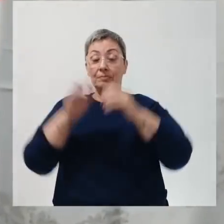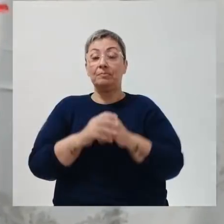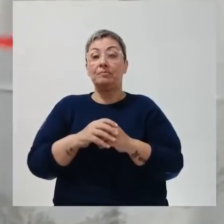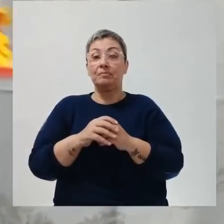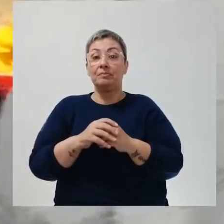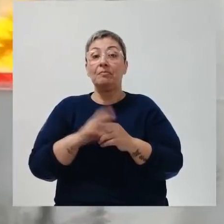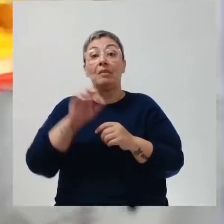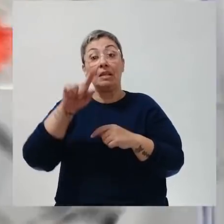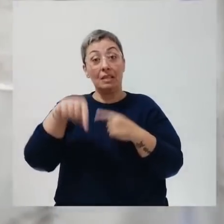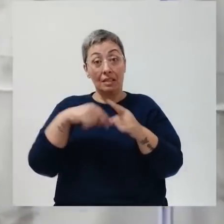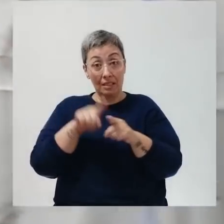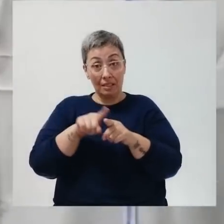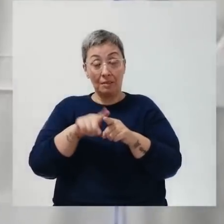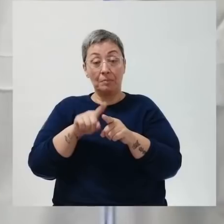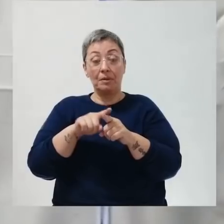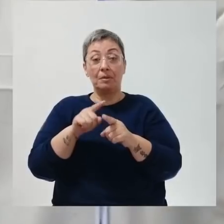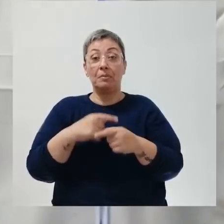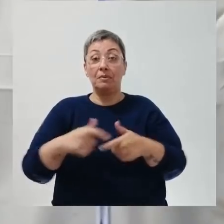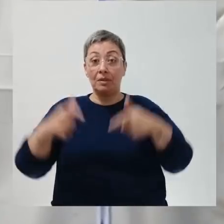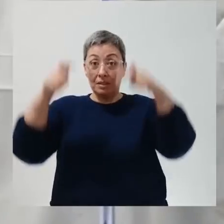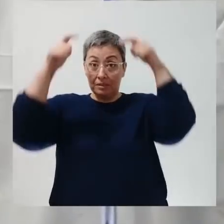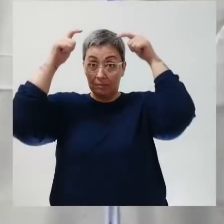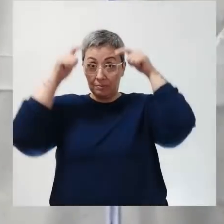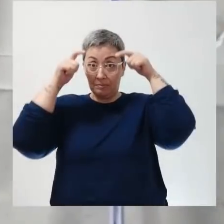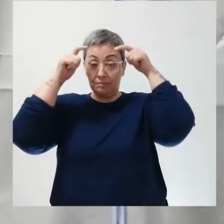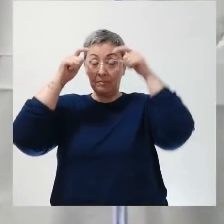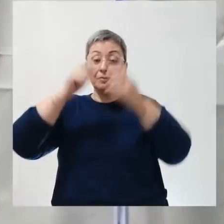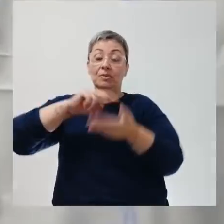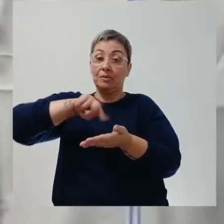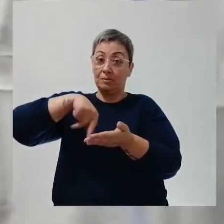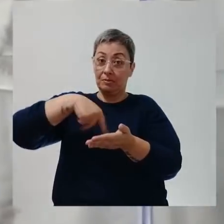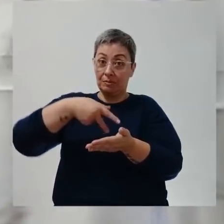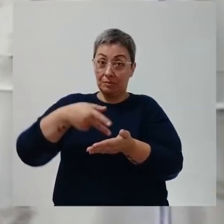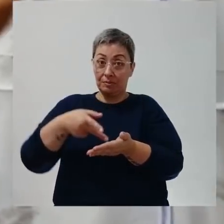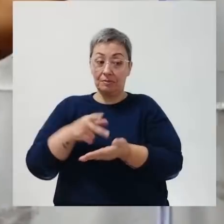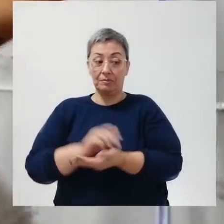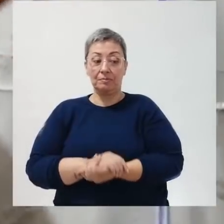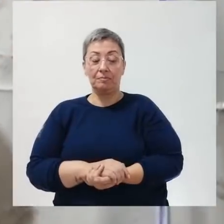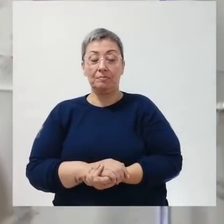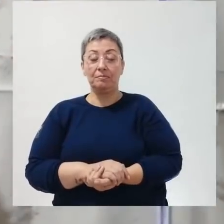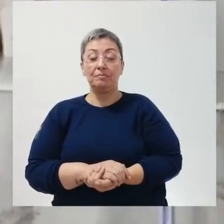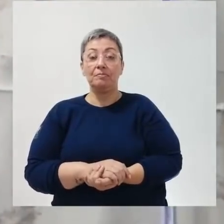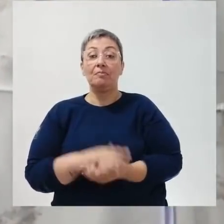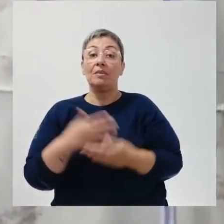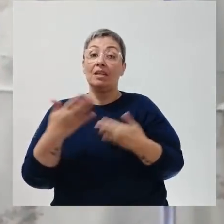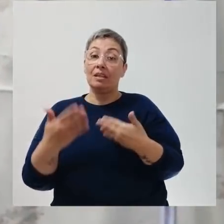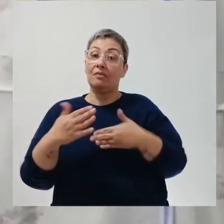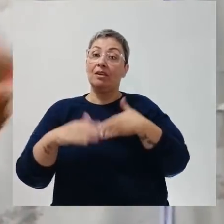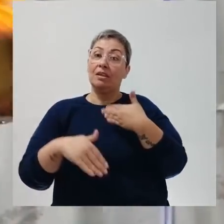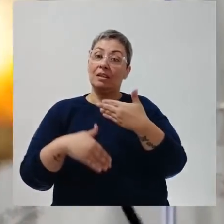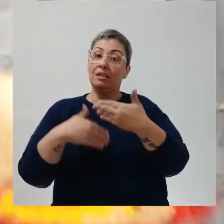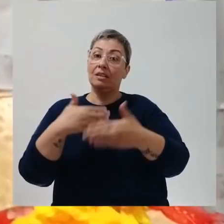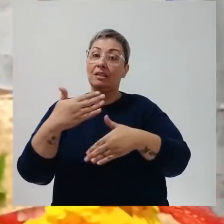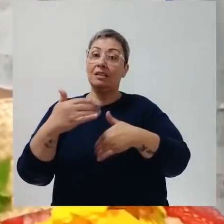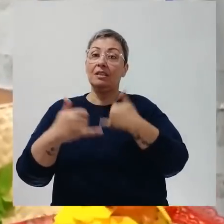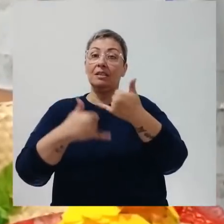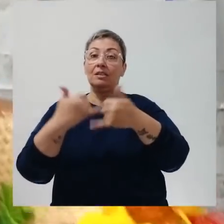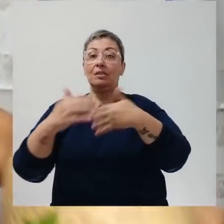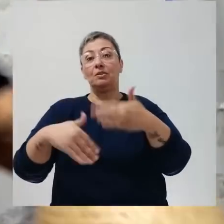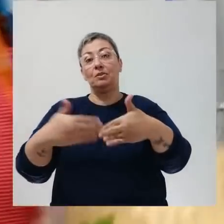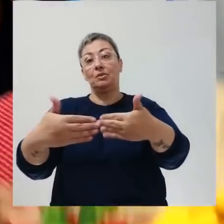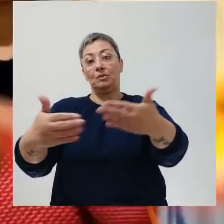grupo, que também vai colocar o chapéu e dar uma rodadinha. E assim a brincadeira